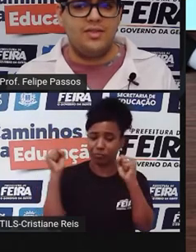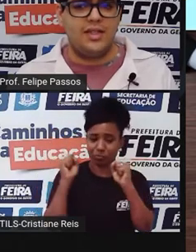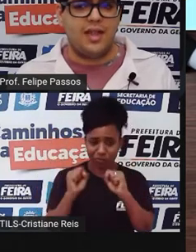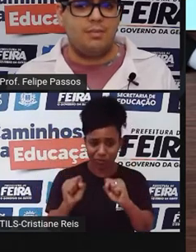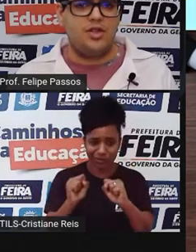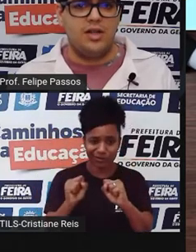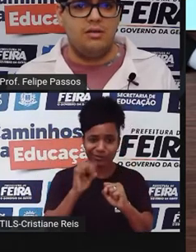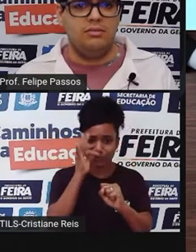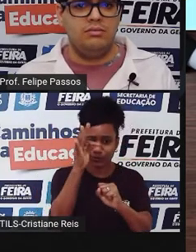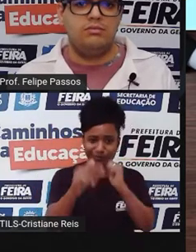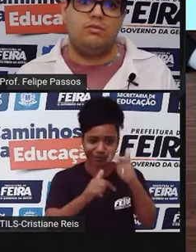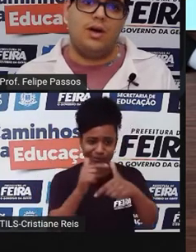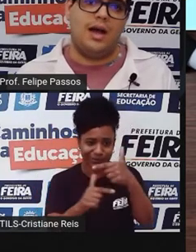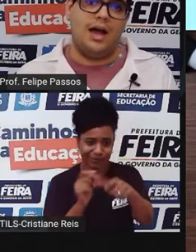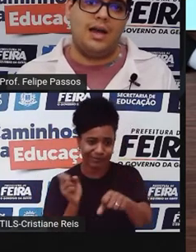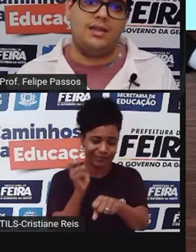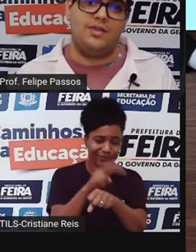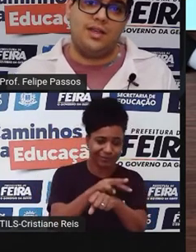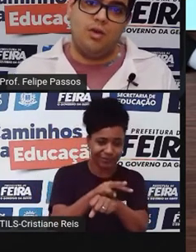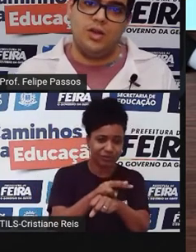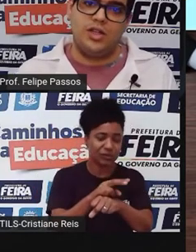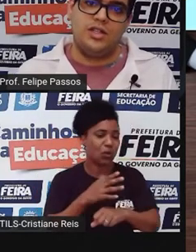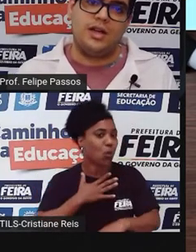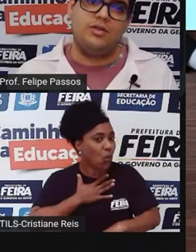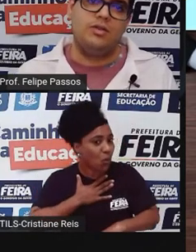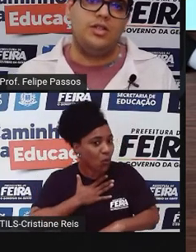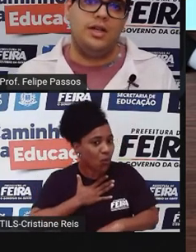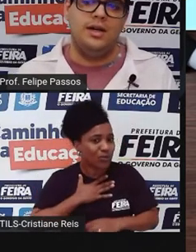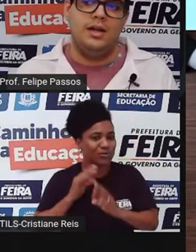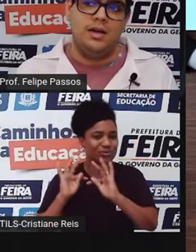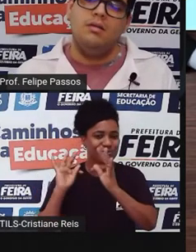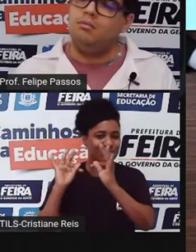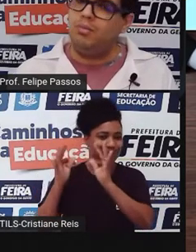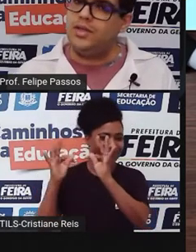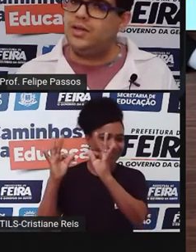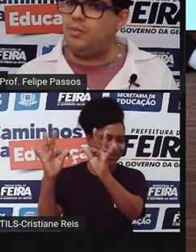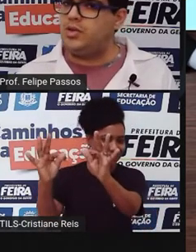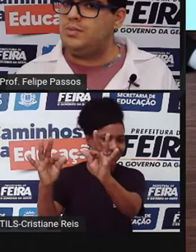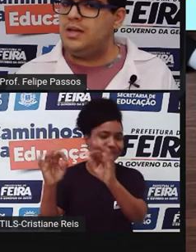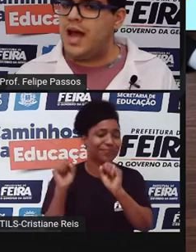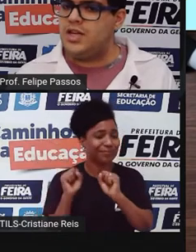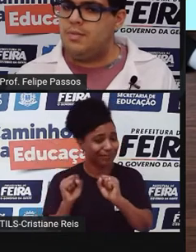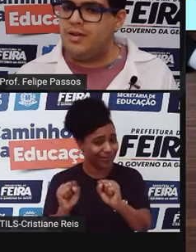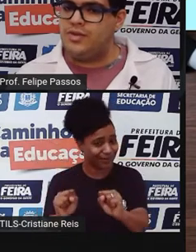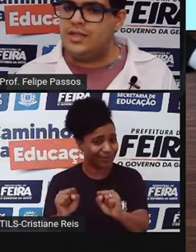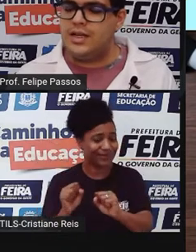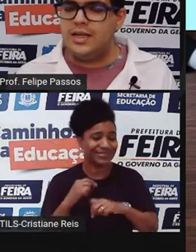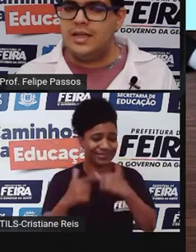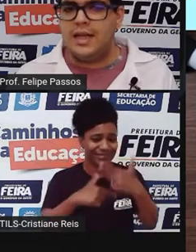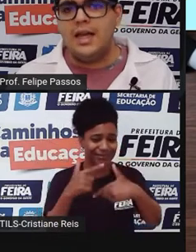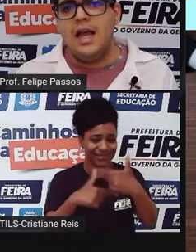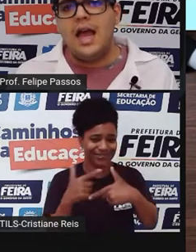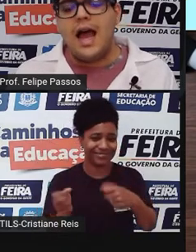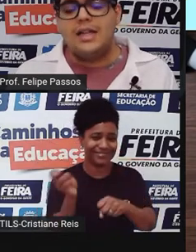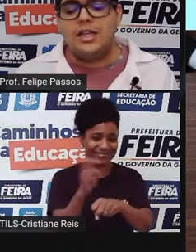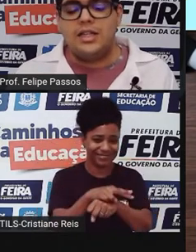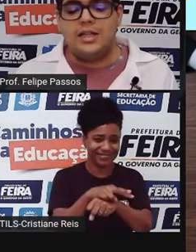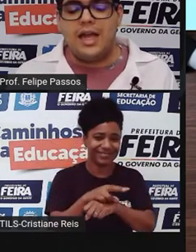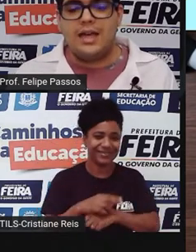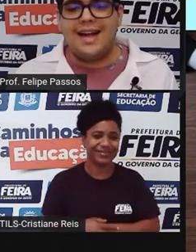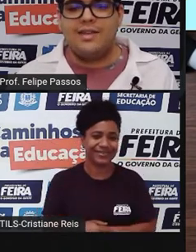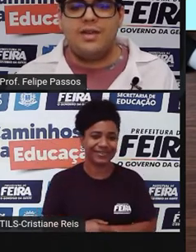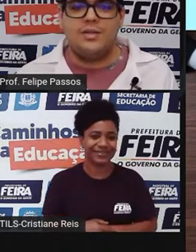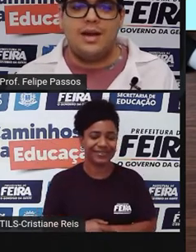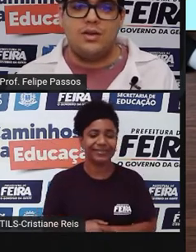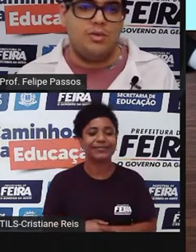talvez, se você tem aptidão com a área, se você gosta de tecnologia, pode ser uma possibilidade aí para você, né? A gente